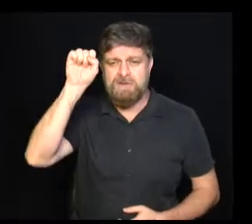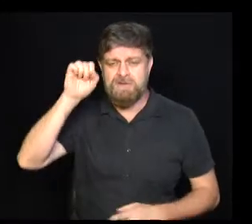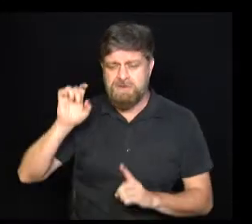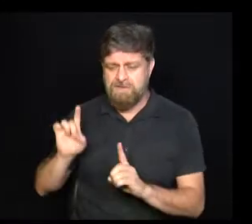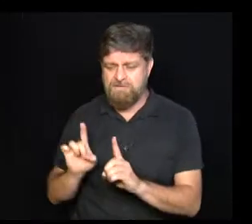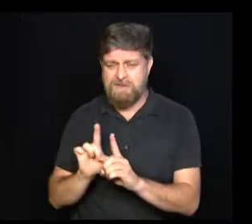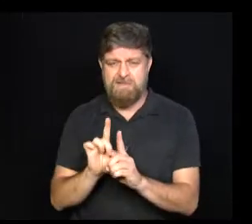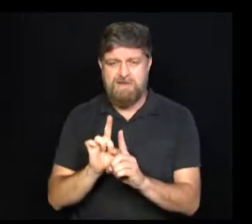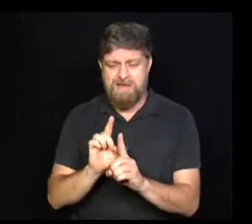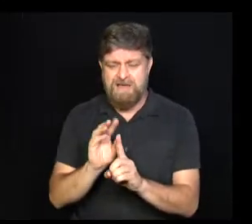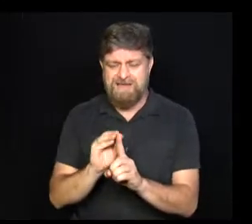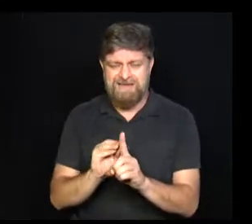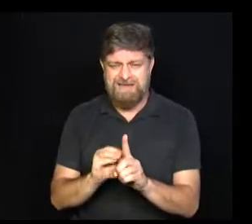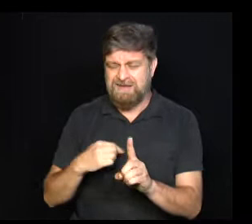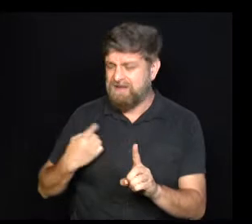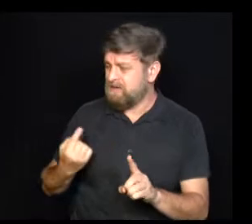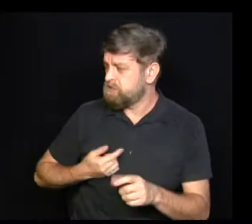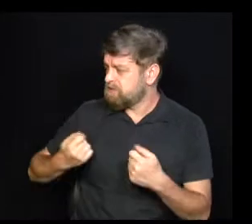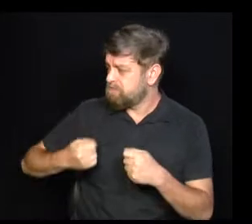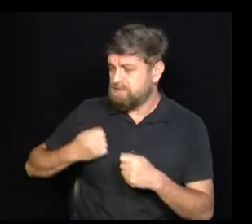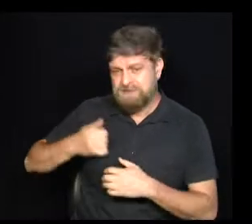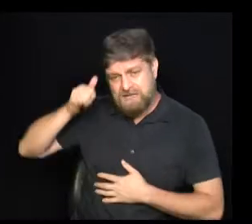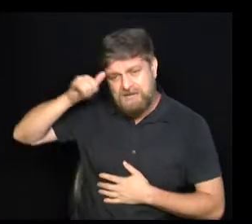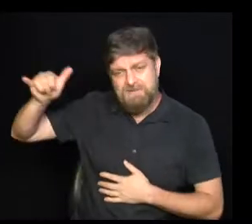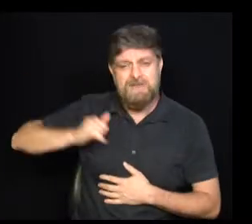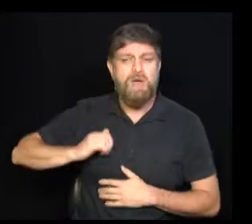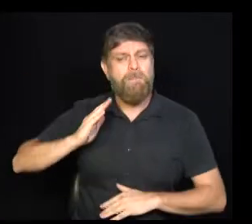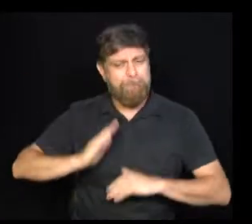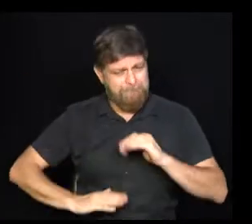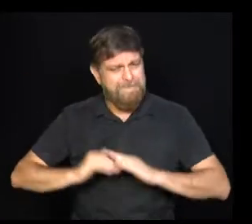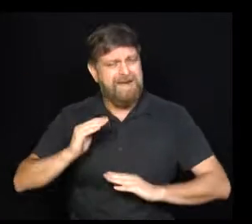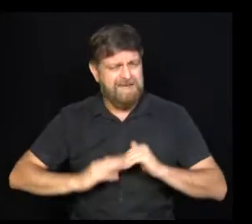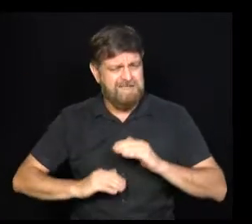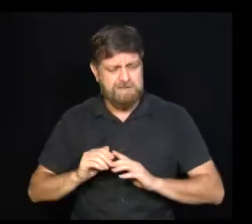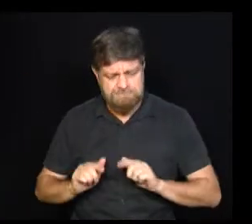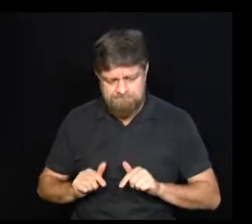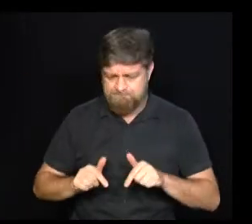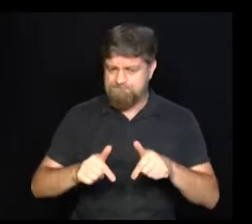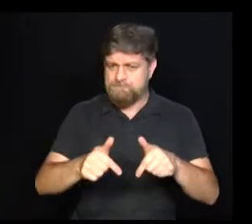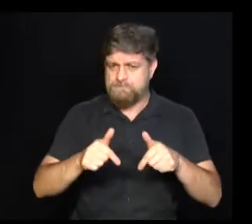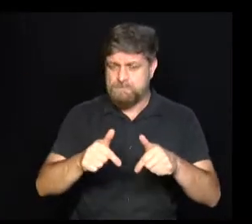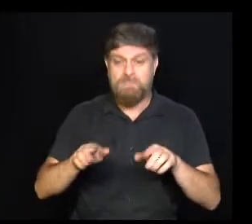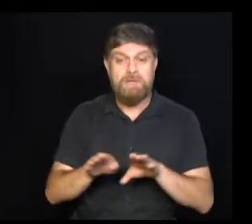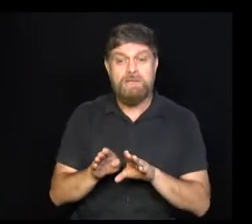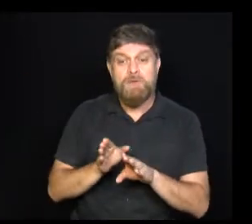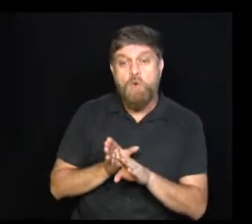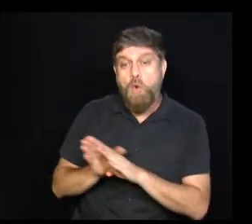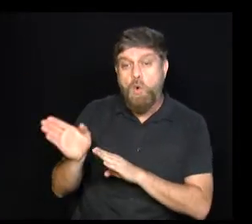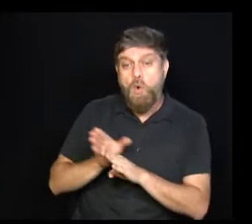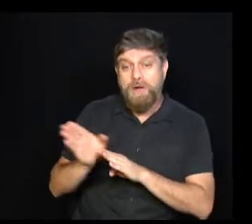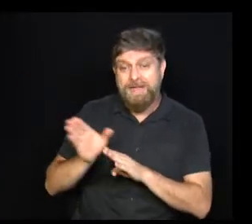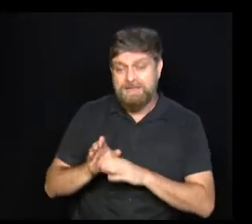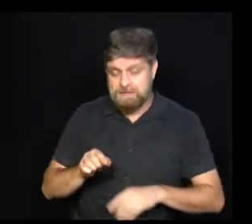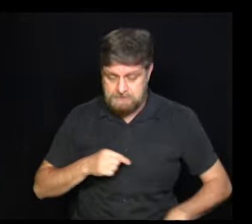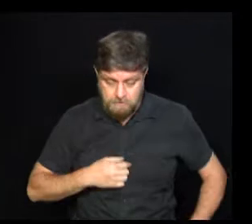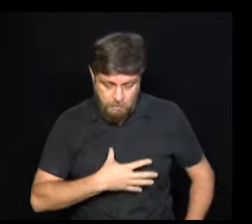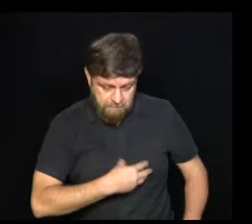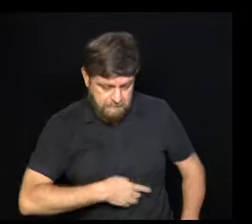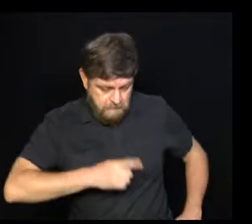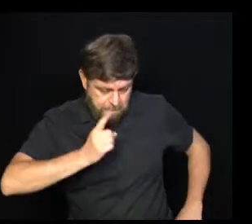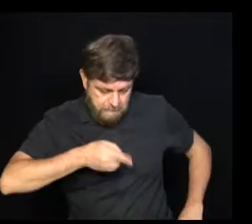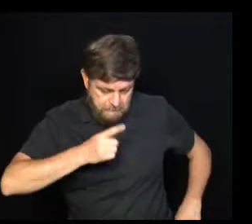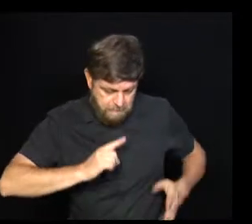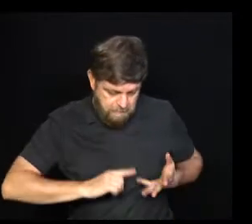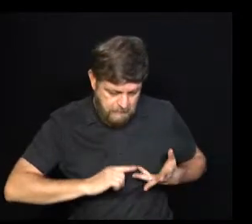precisamos combater, não só com o botão, mas com atitudes também, com orientação aos nossos filhos, a amigos,